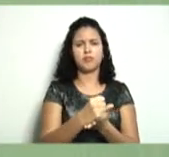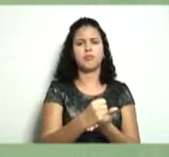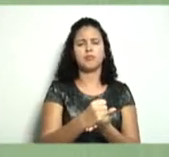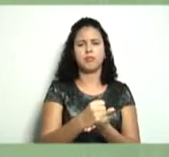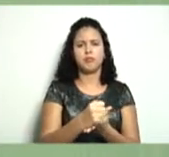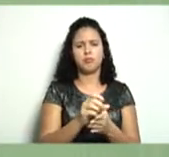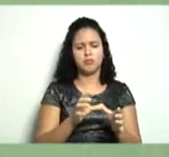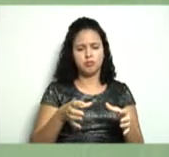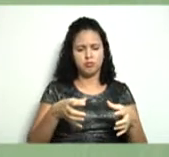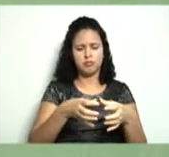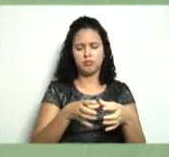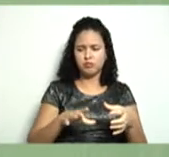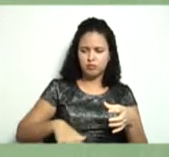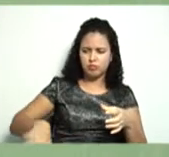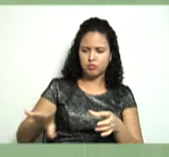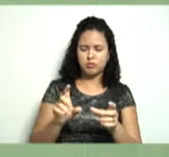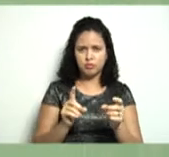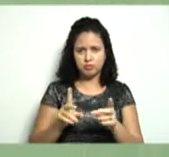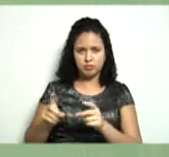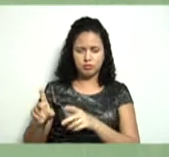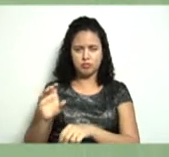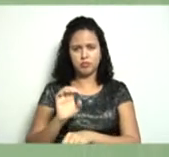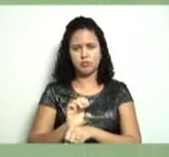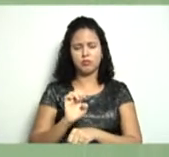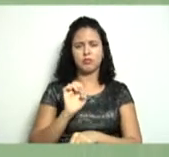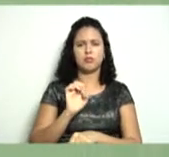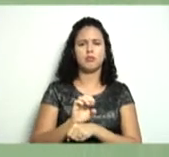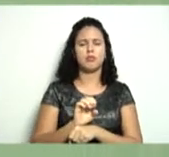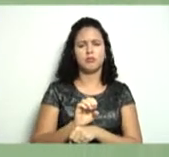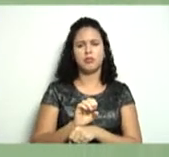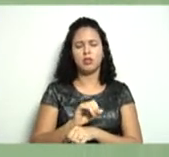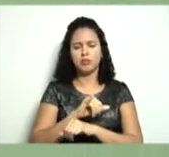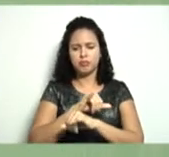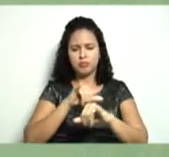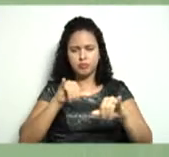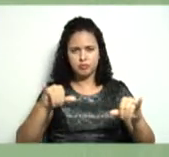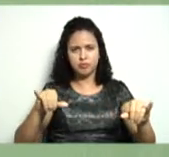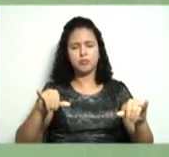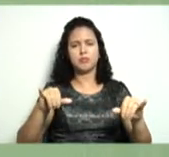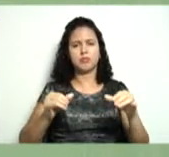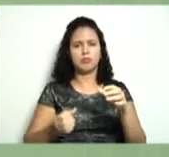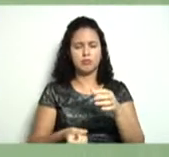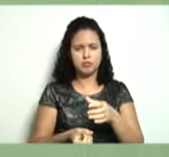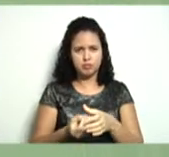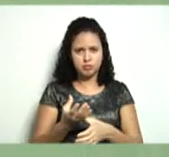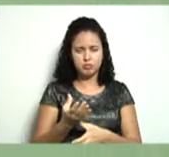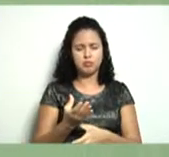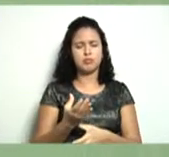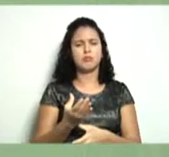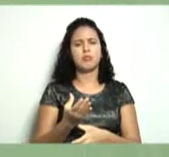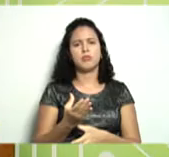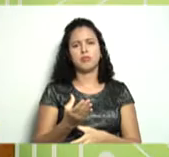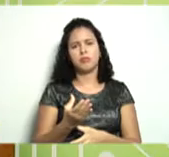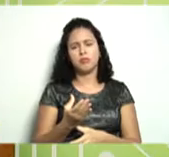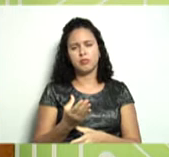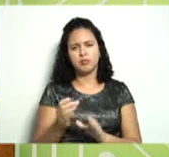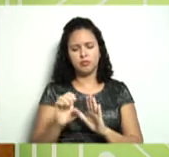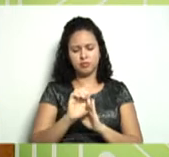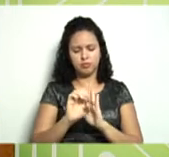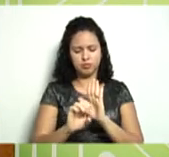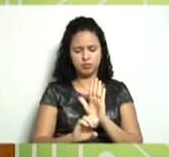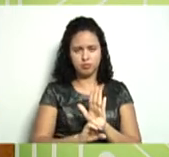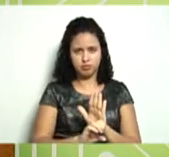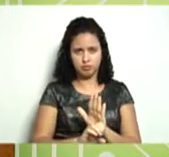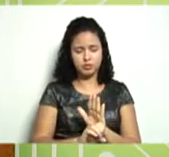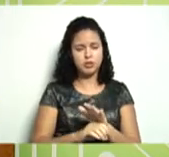Junta Comercial do Estado, comunicando a aprovação do ato constitutivo da requerente. Então, a partir do momento